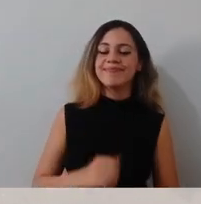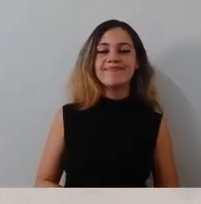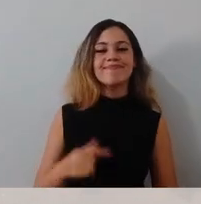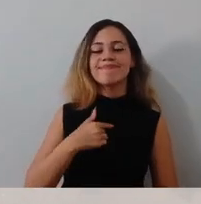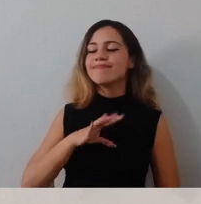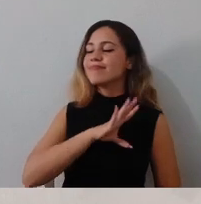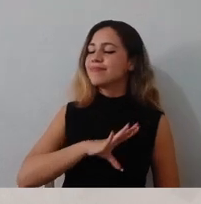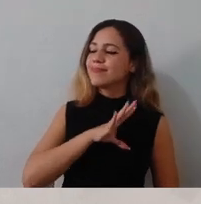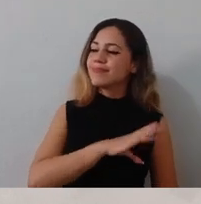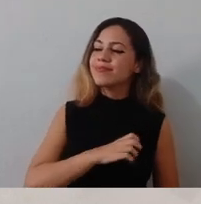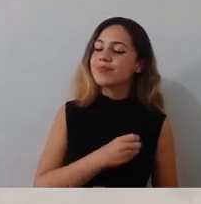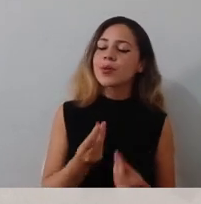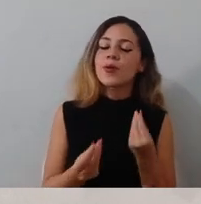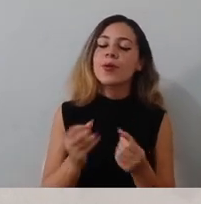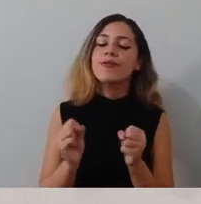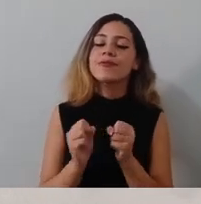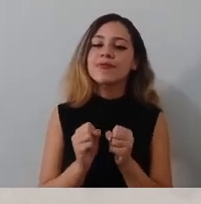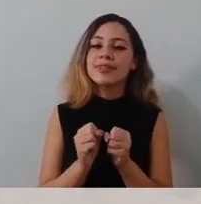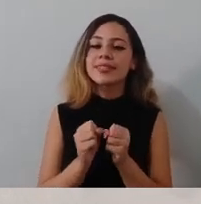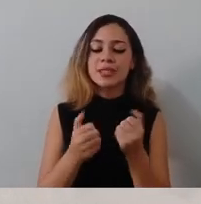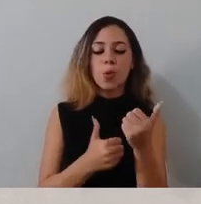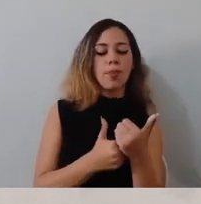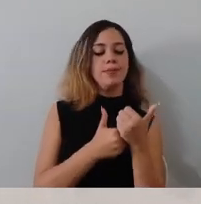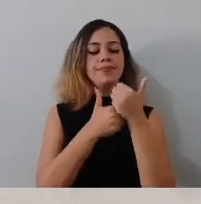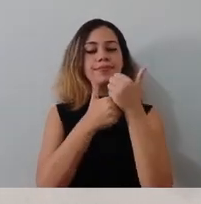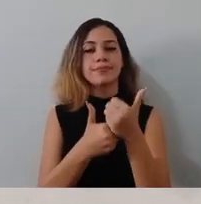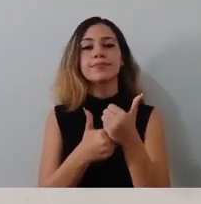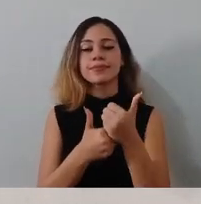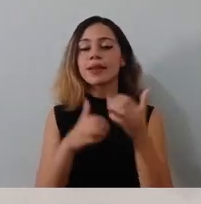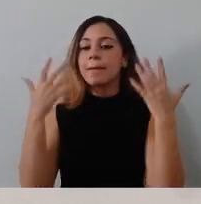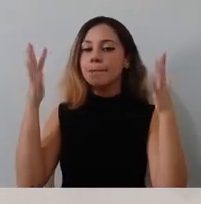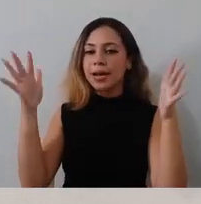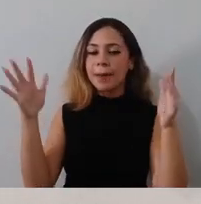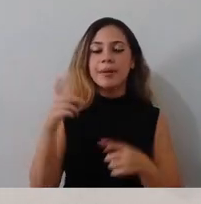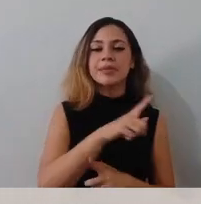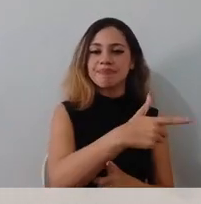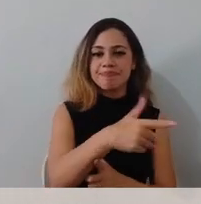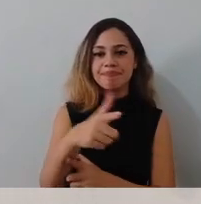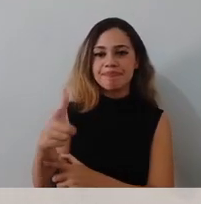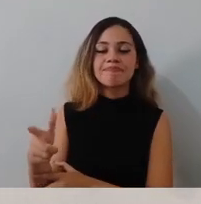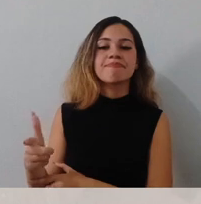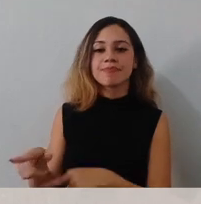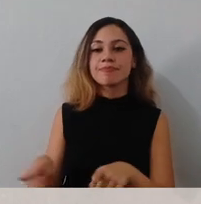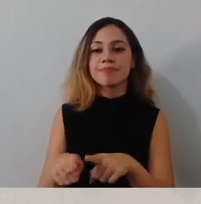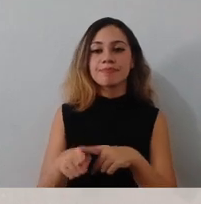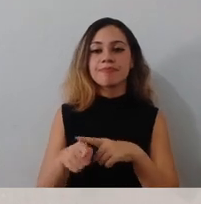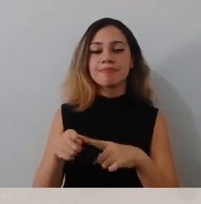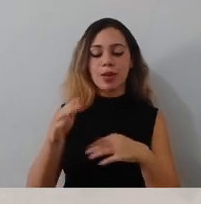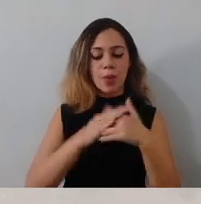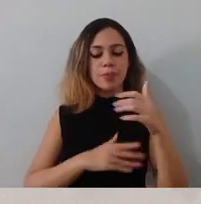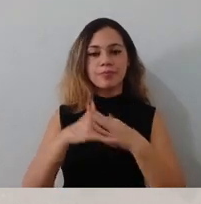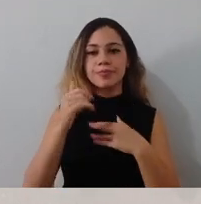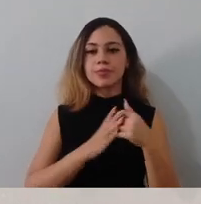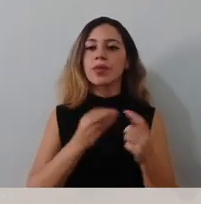né? Eu adorei essa definição que as redes de apoio, e parabéns para tantas que já vieram aqui, a FEBEX, né, e